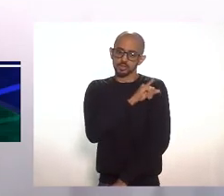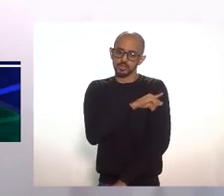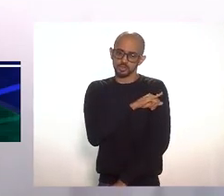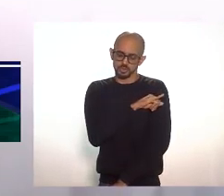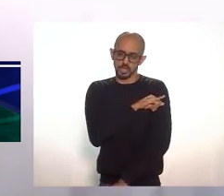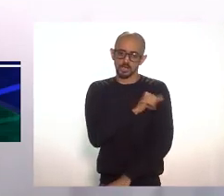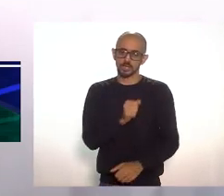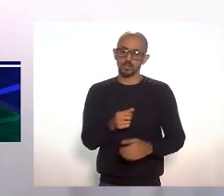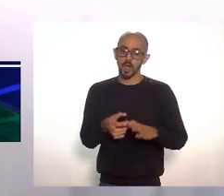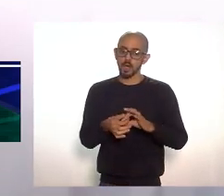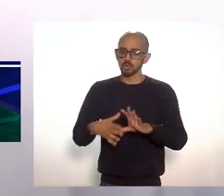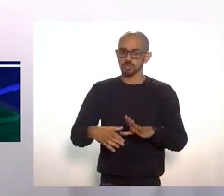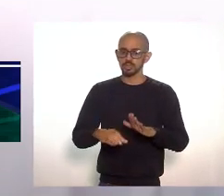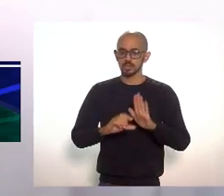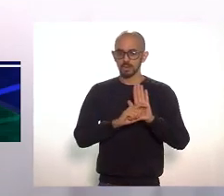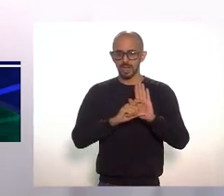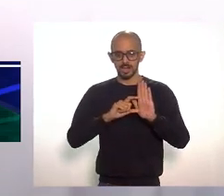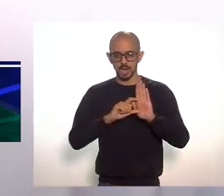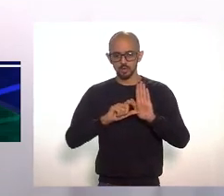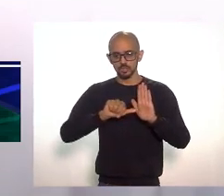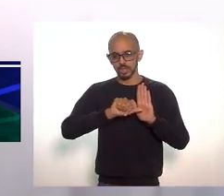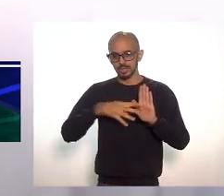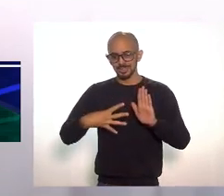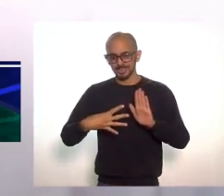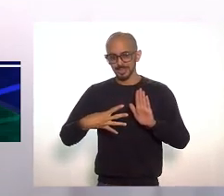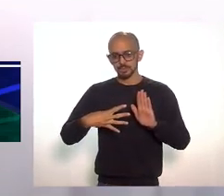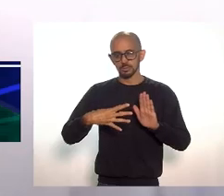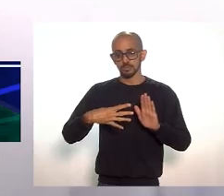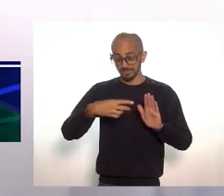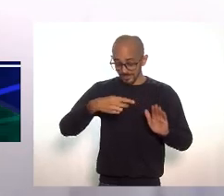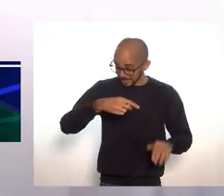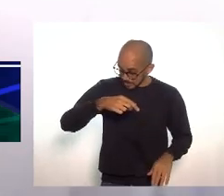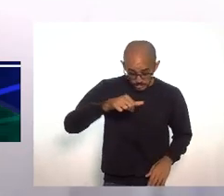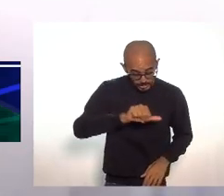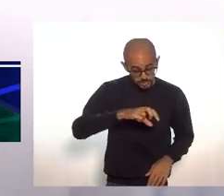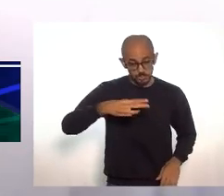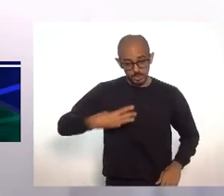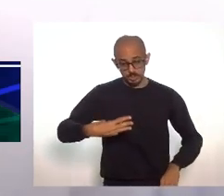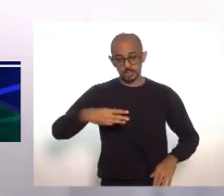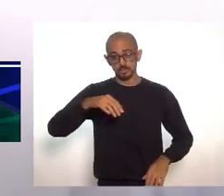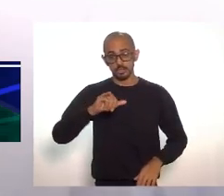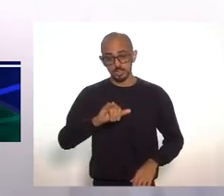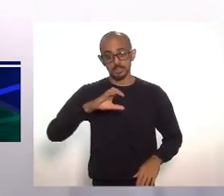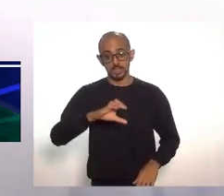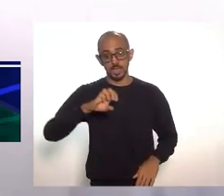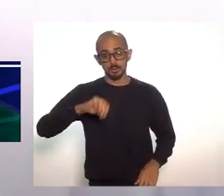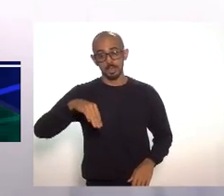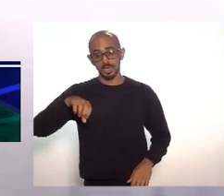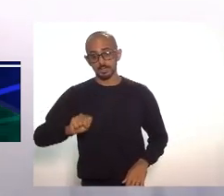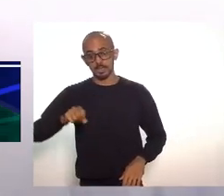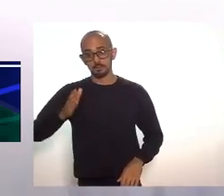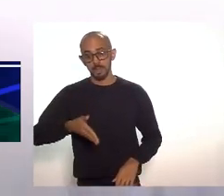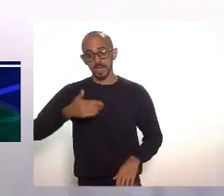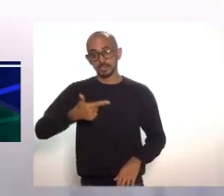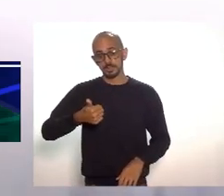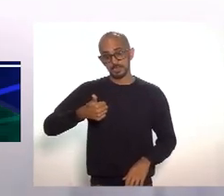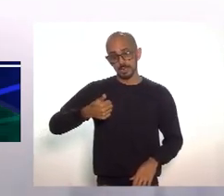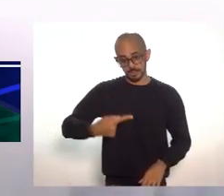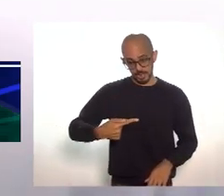pela cláusula 13ª do convênio ICMS número 190/17,